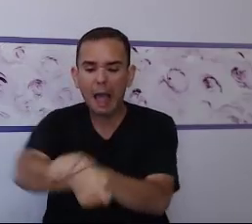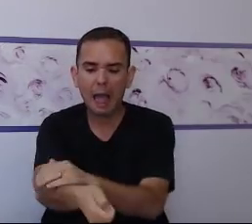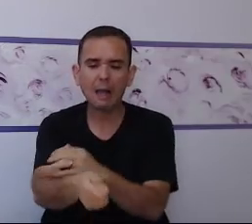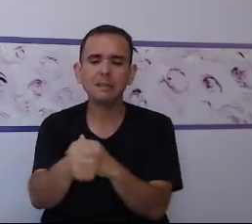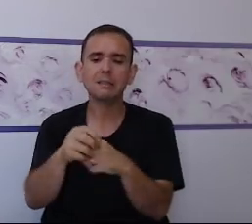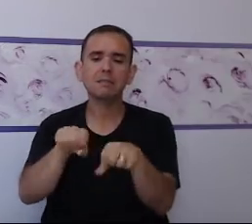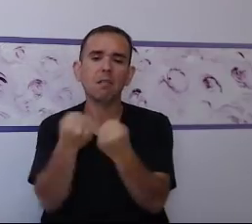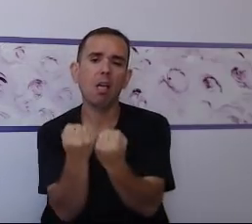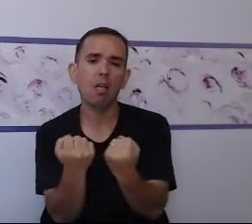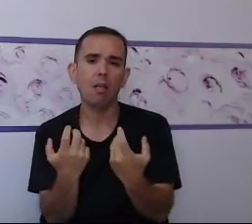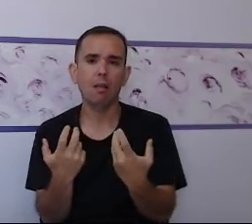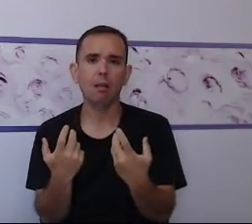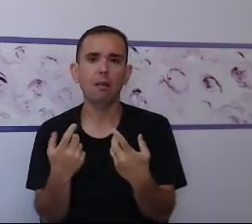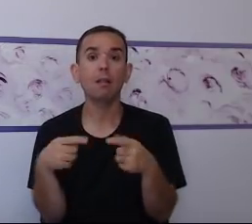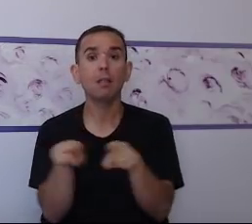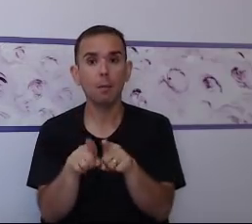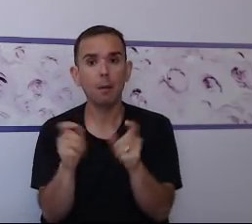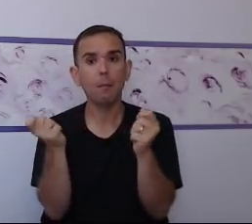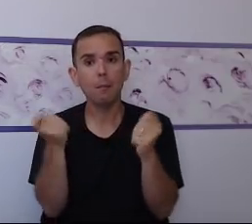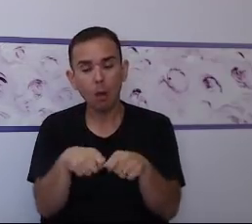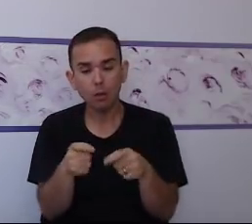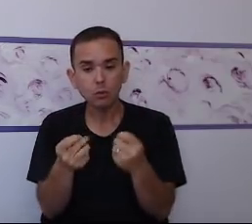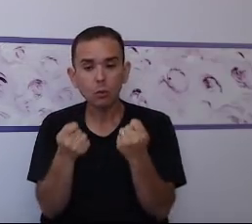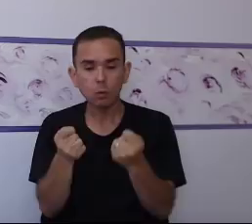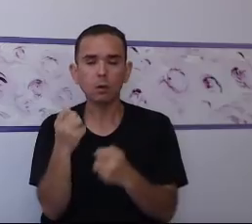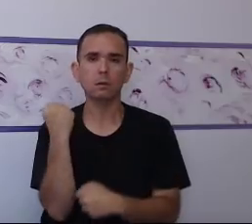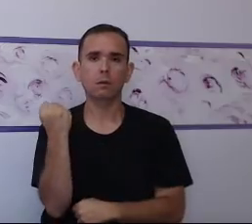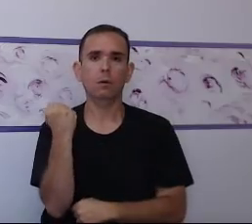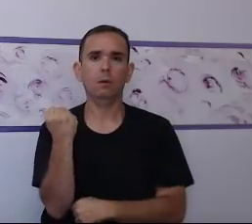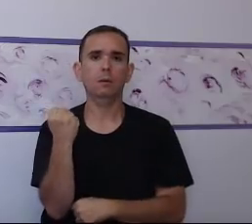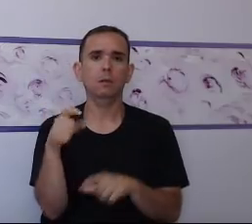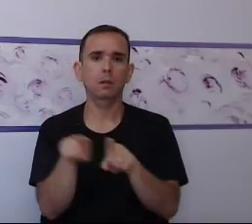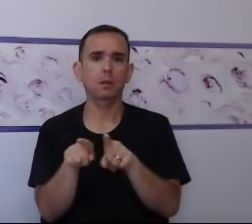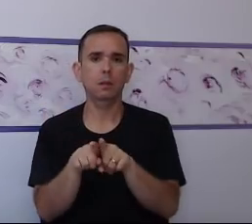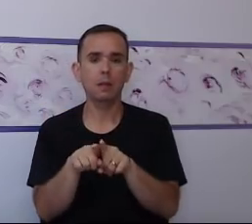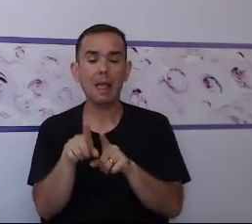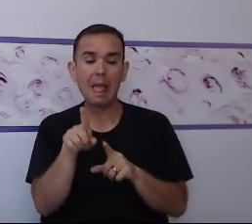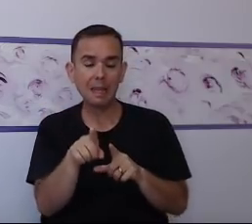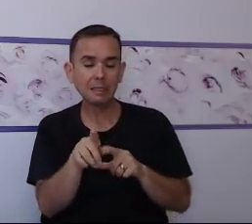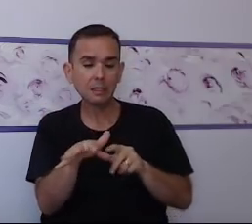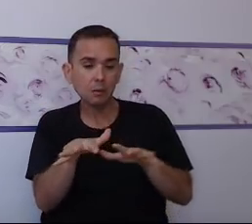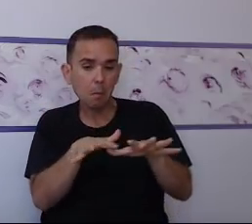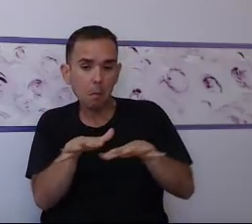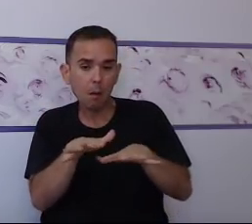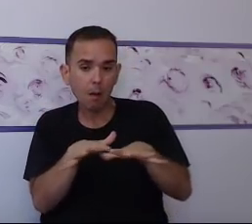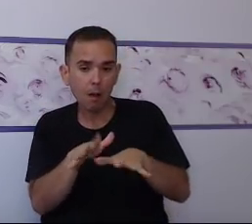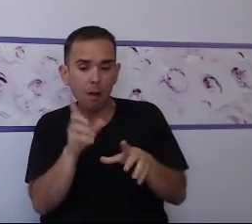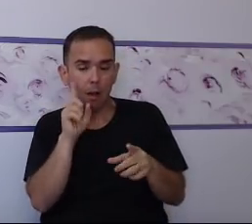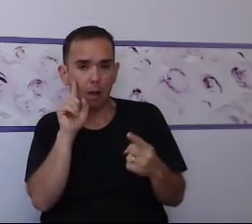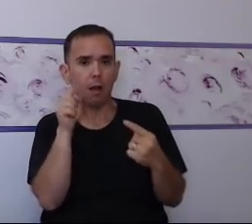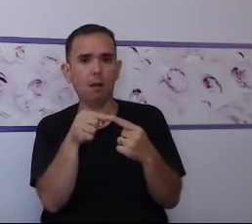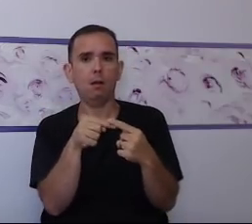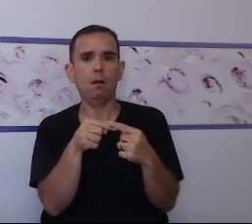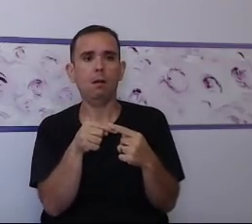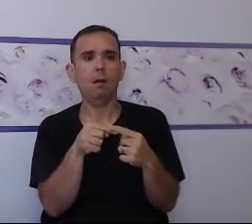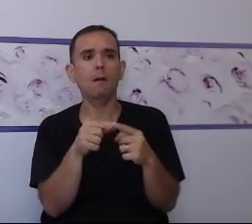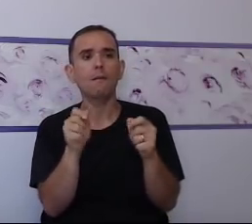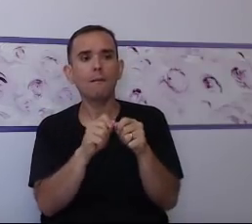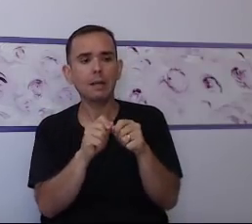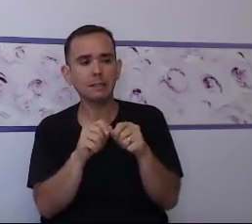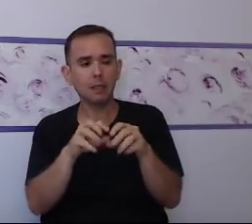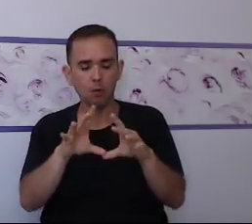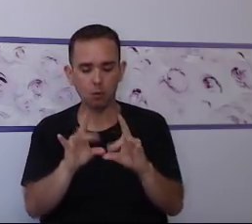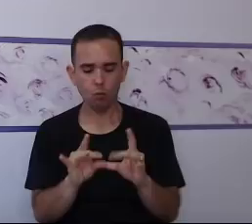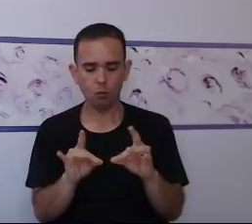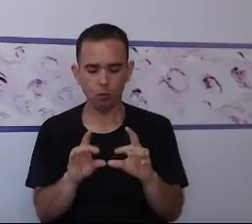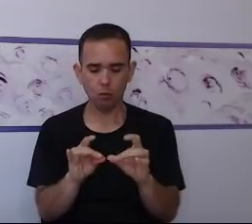estraga. Então, a gente pode também trabalhar esse controle de força. Esse controle motor, de fazer a bolinha na